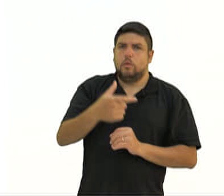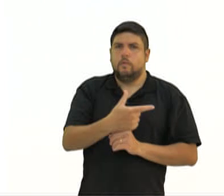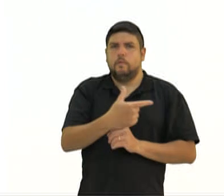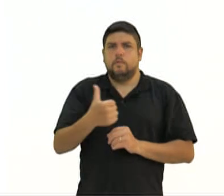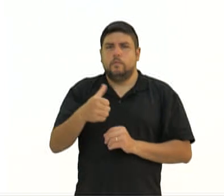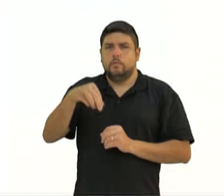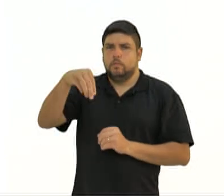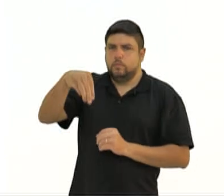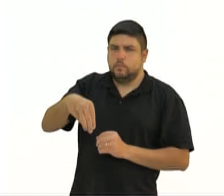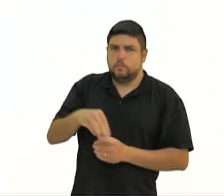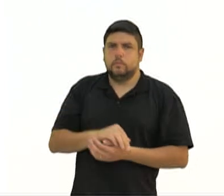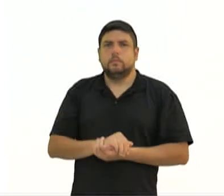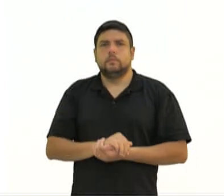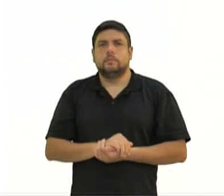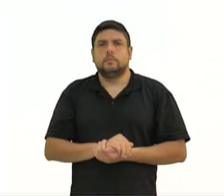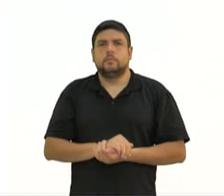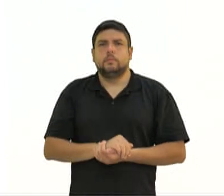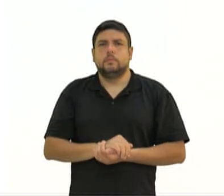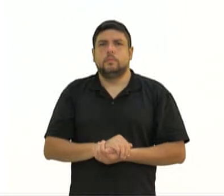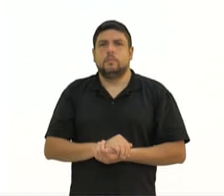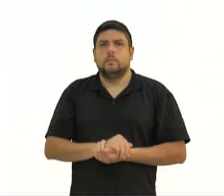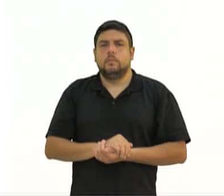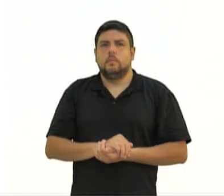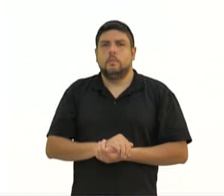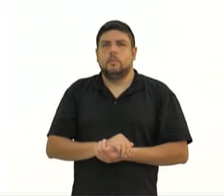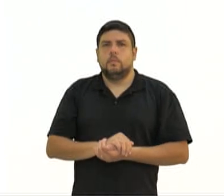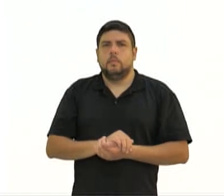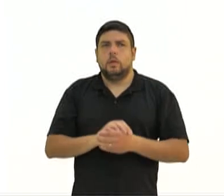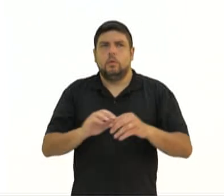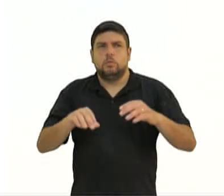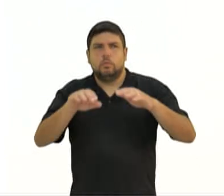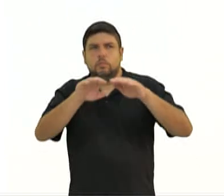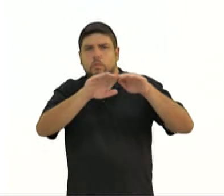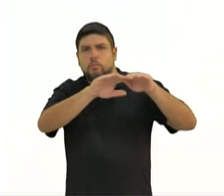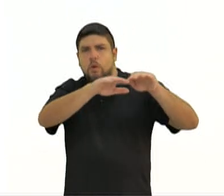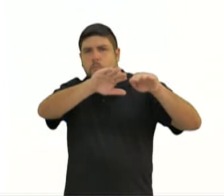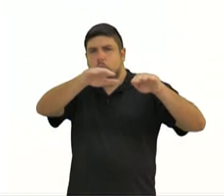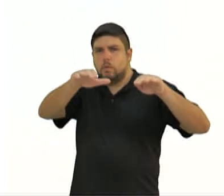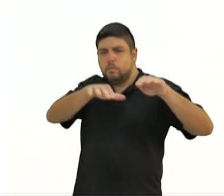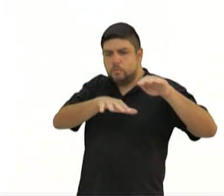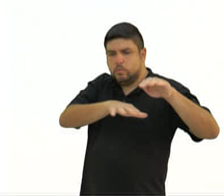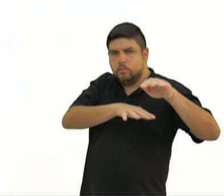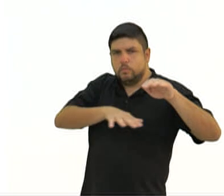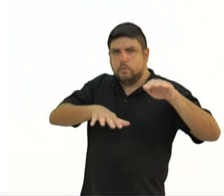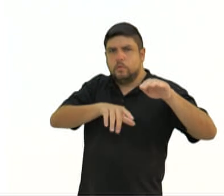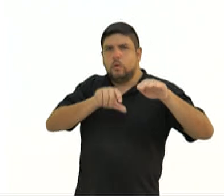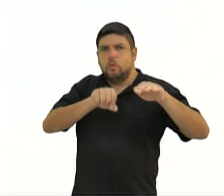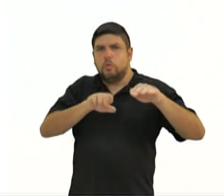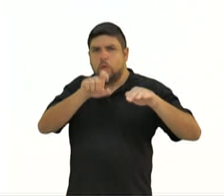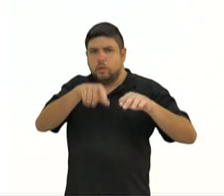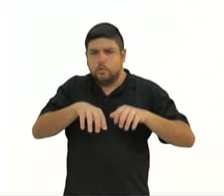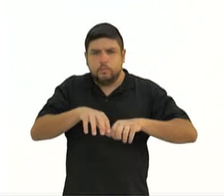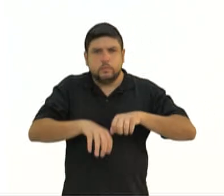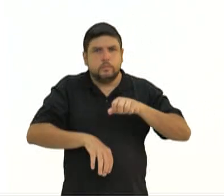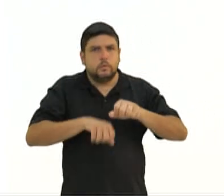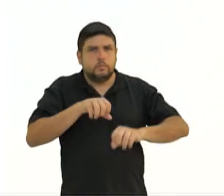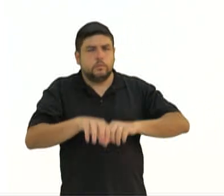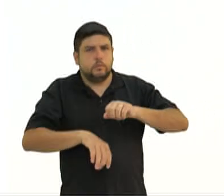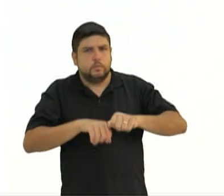esse templo. Aqui vocês podem observar que são as escavações que eles vão procurando,